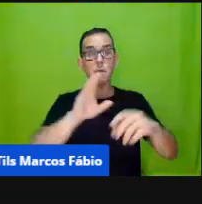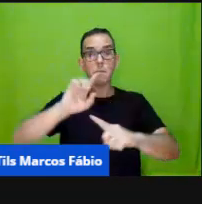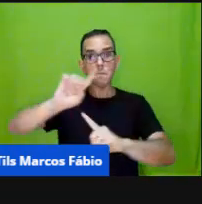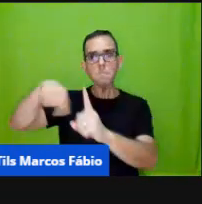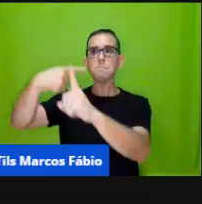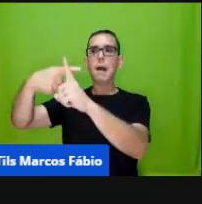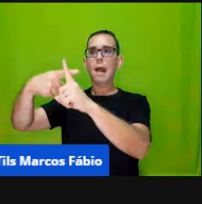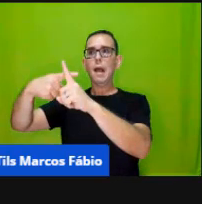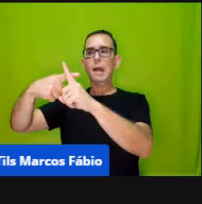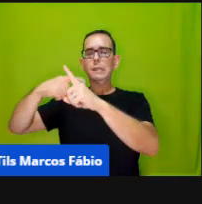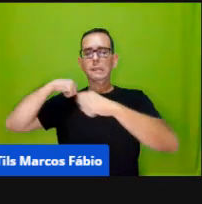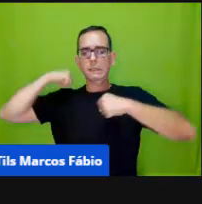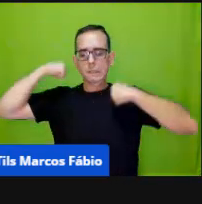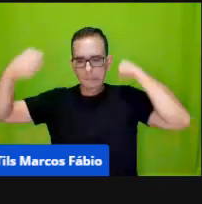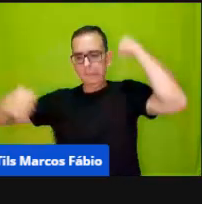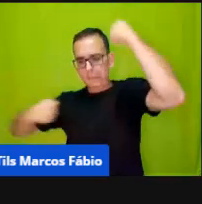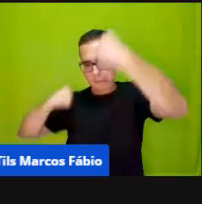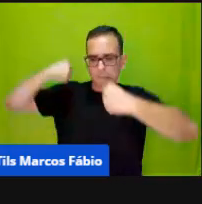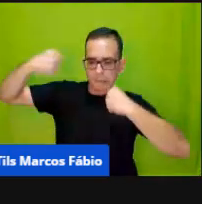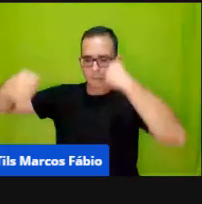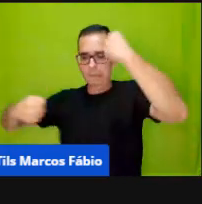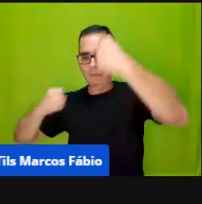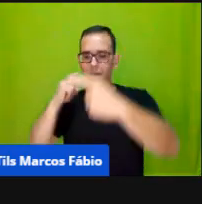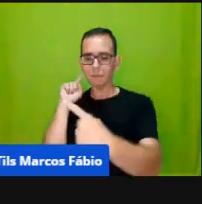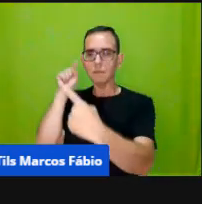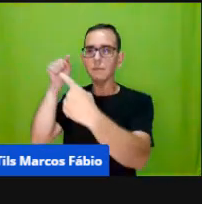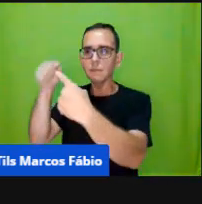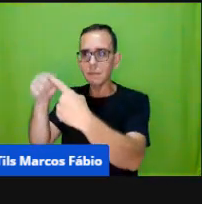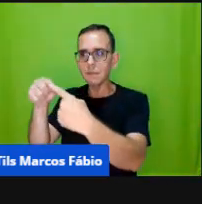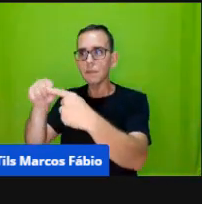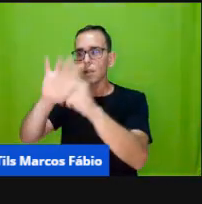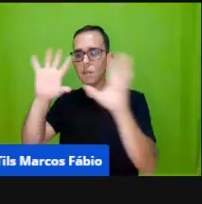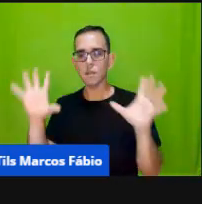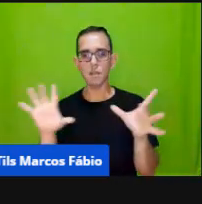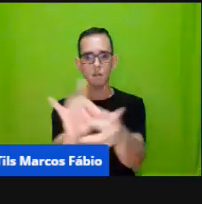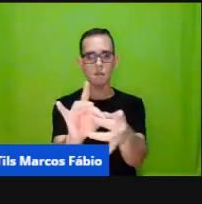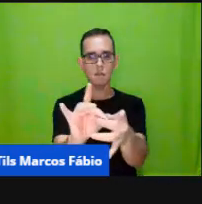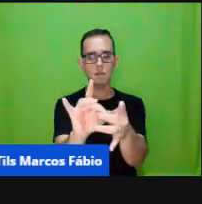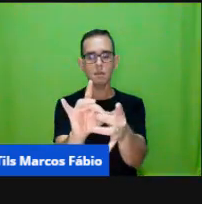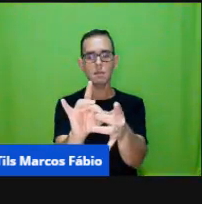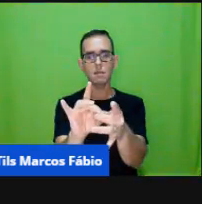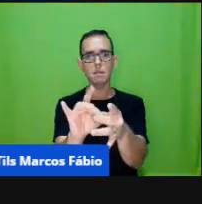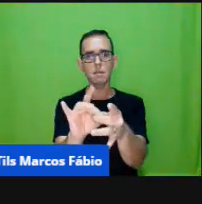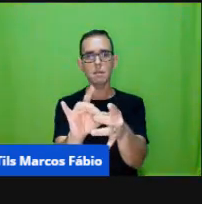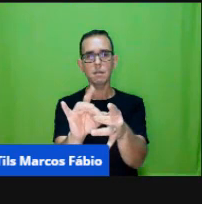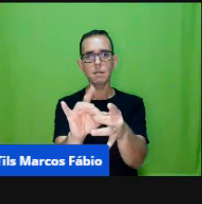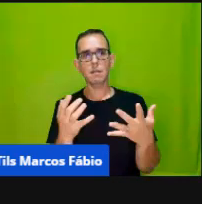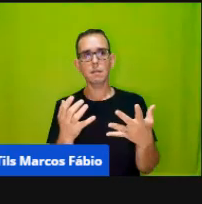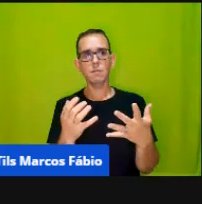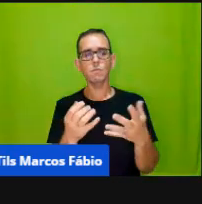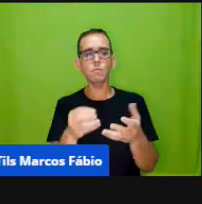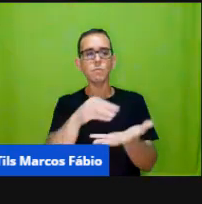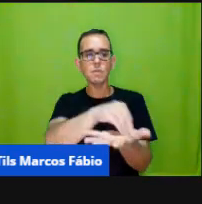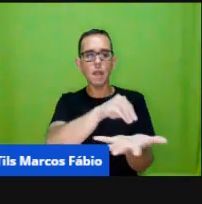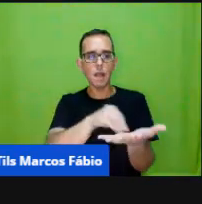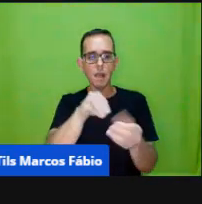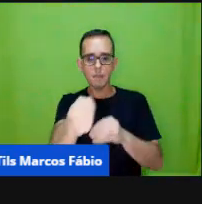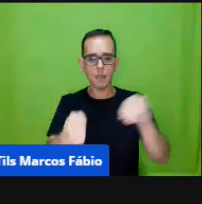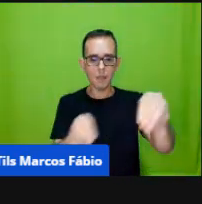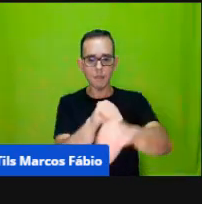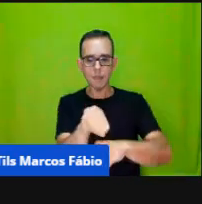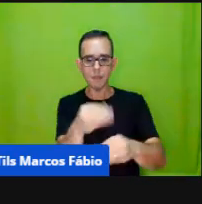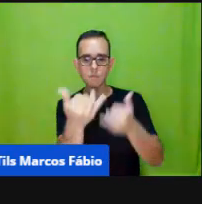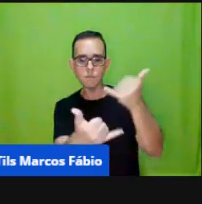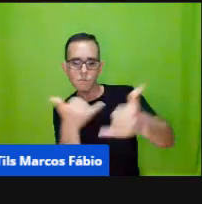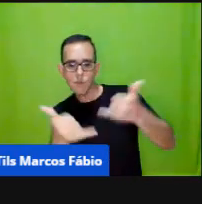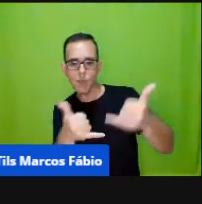atletismo, e aí a gente incorporou naquela época o xadrez, os jogos de damas, que eram